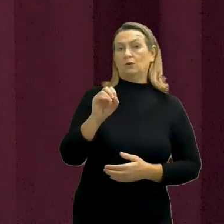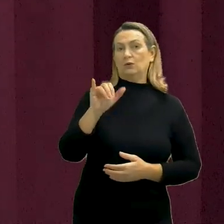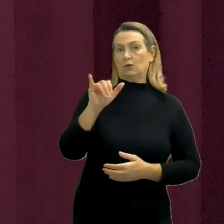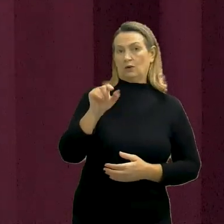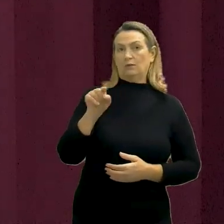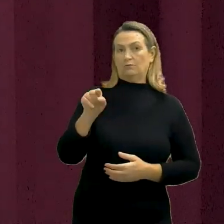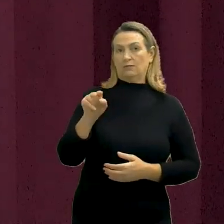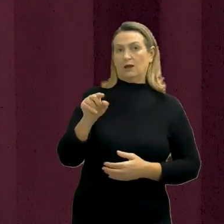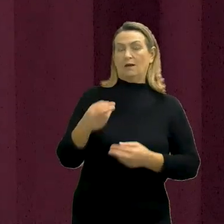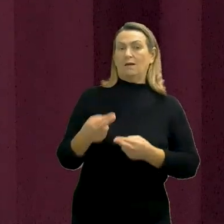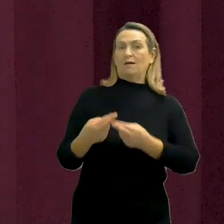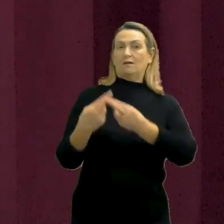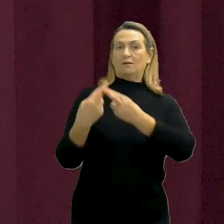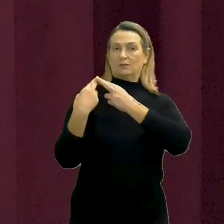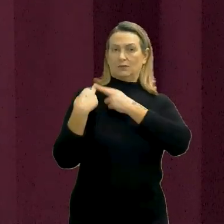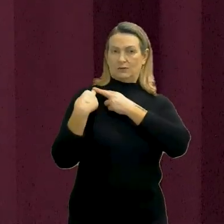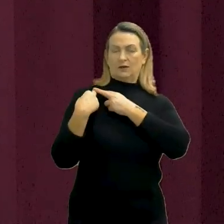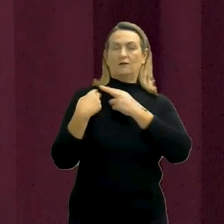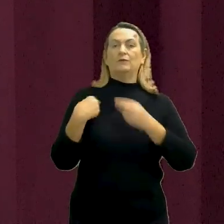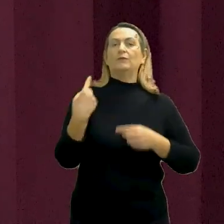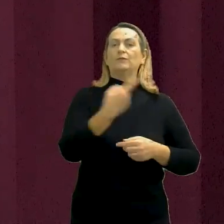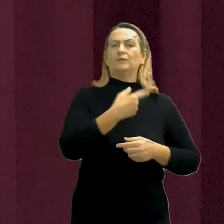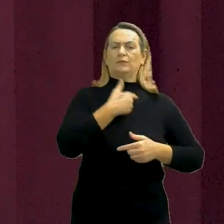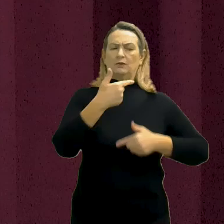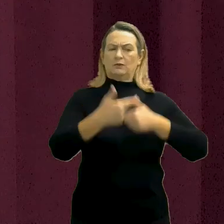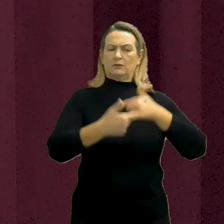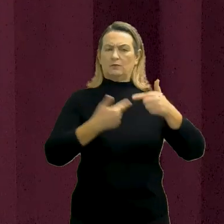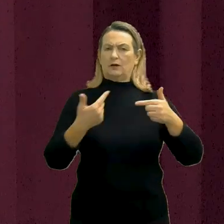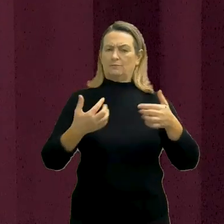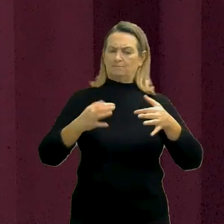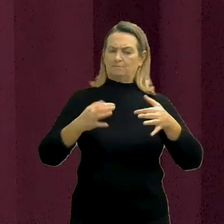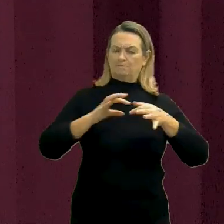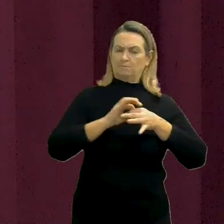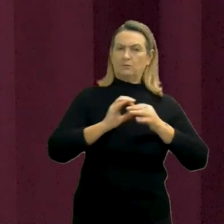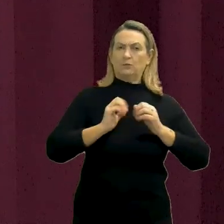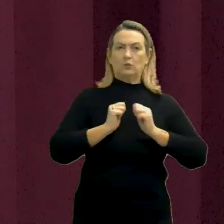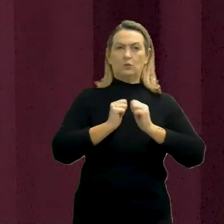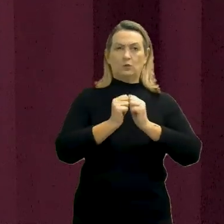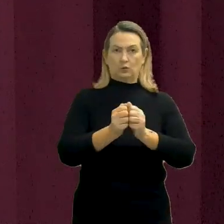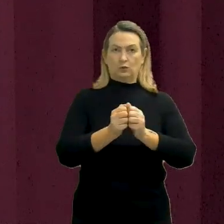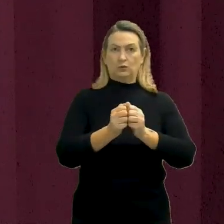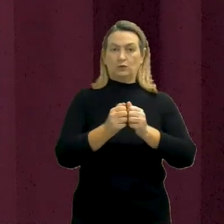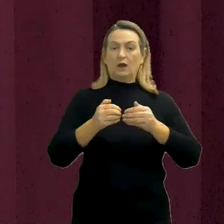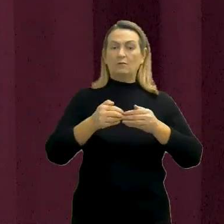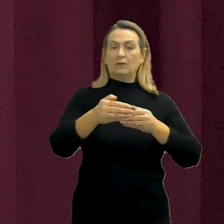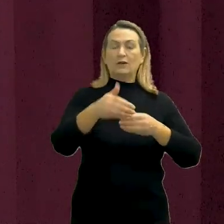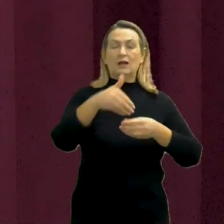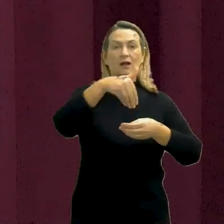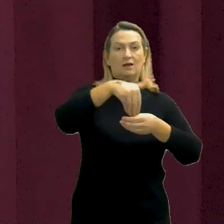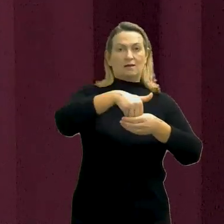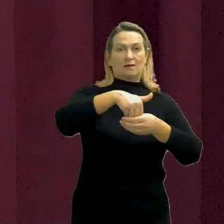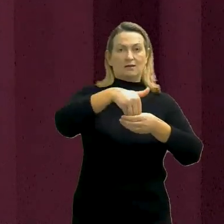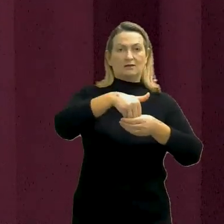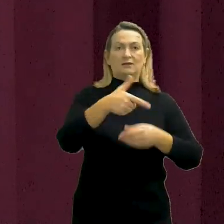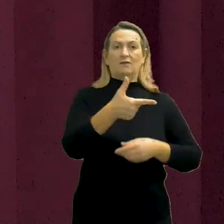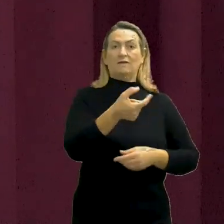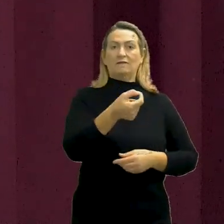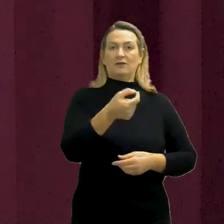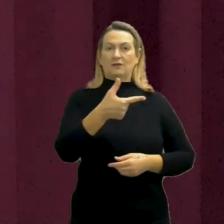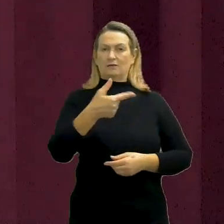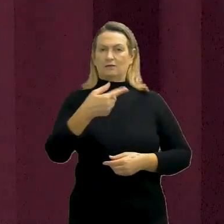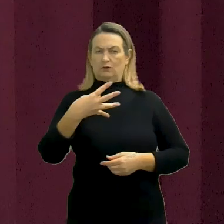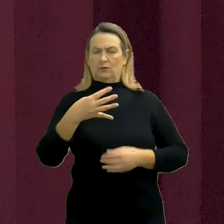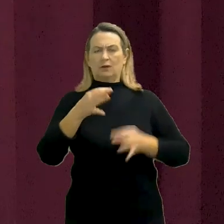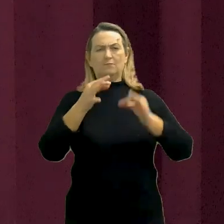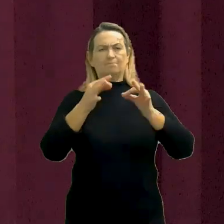conjunta trabalhando para que as eleições eh municipais de 2024 sejam eh justas transparentes e que